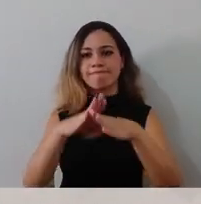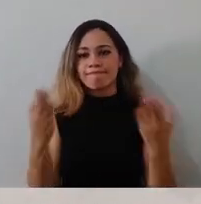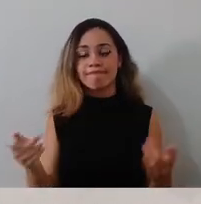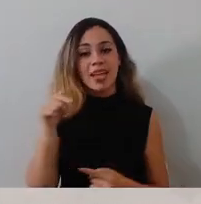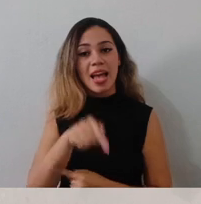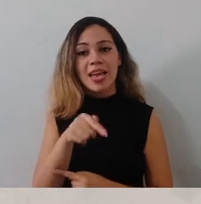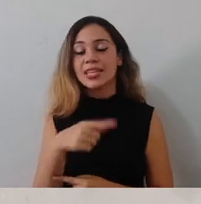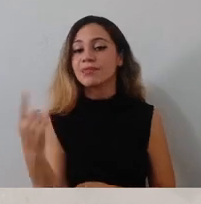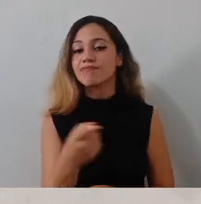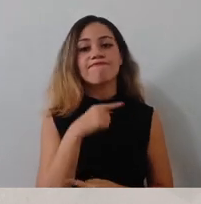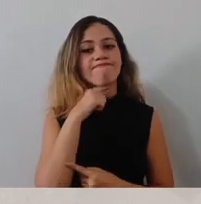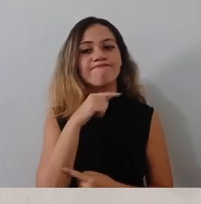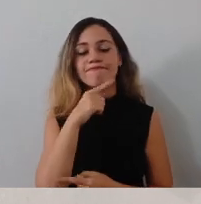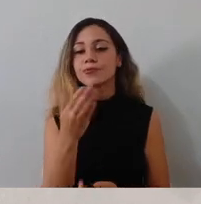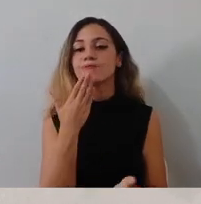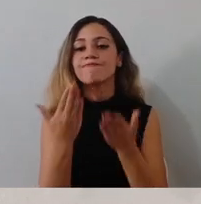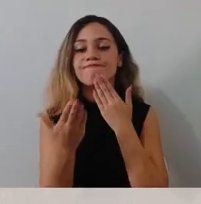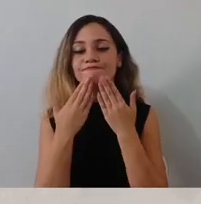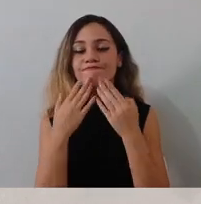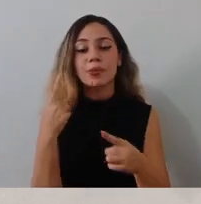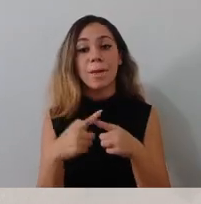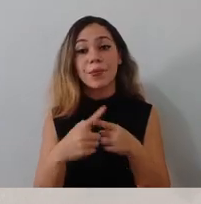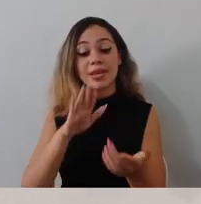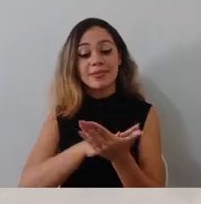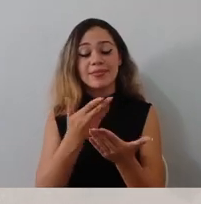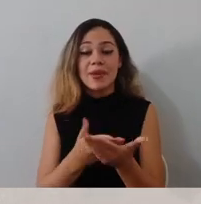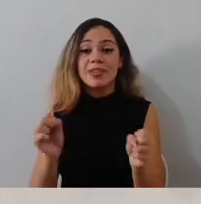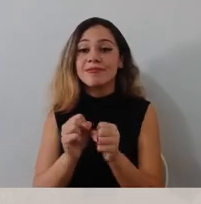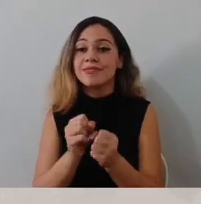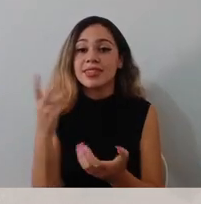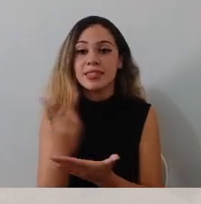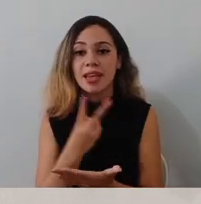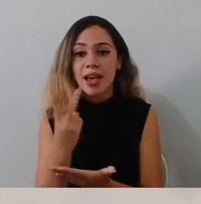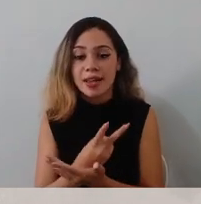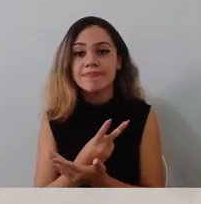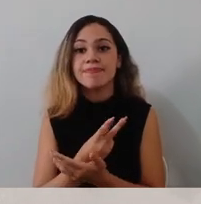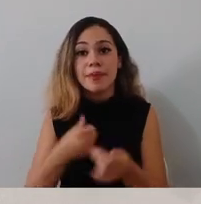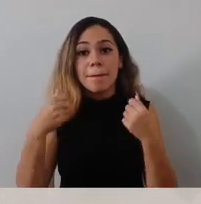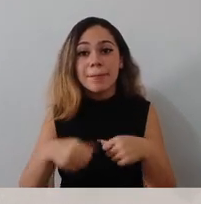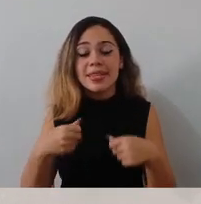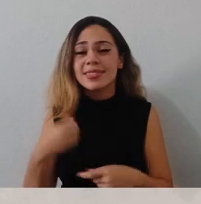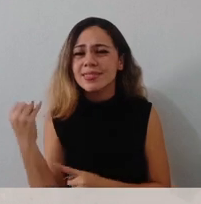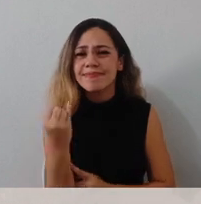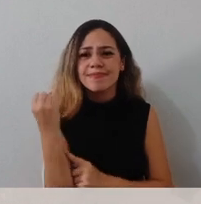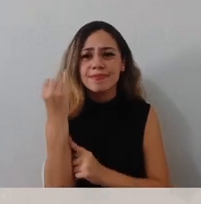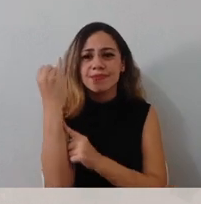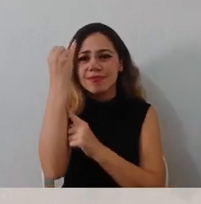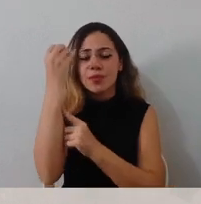E ali não estávamos conseguindo dialogar por conta da má tradução, que é crucial até